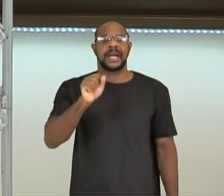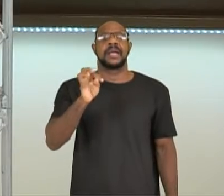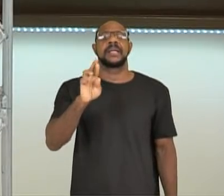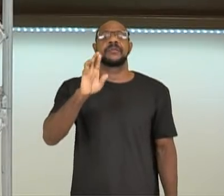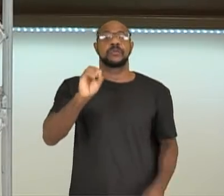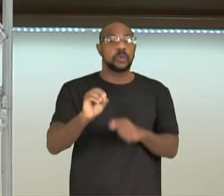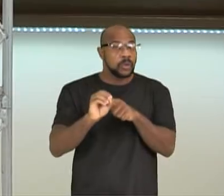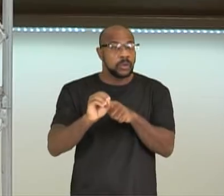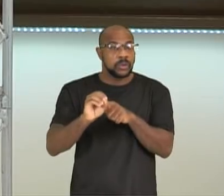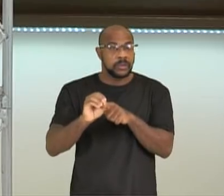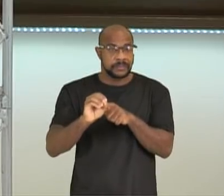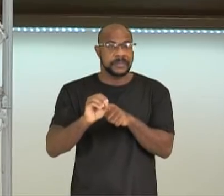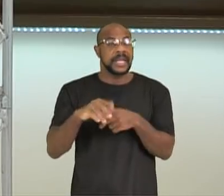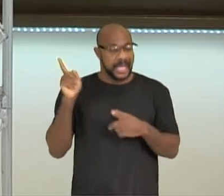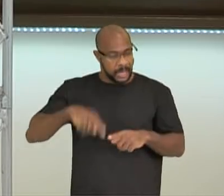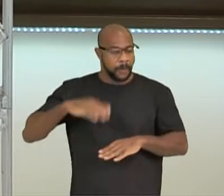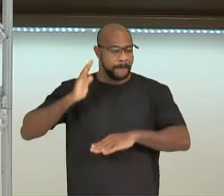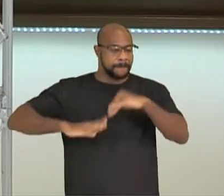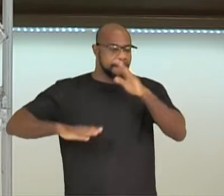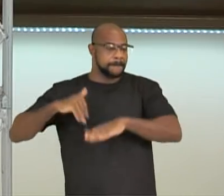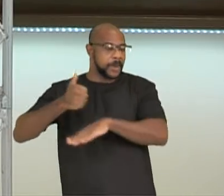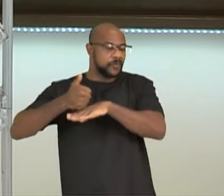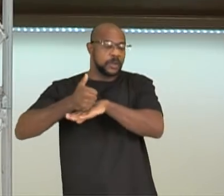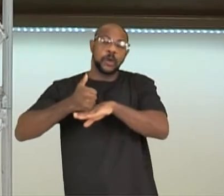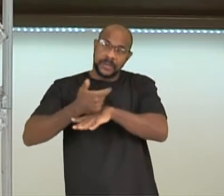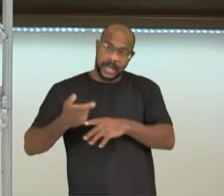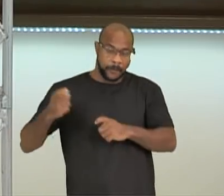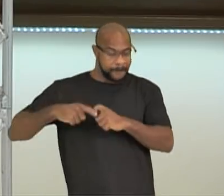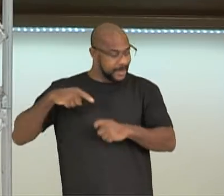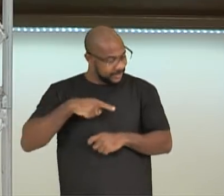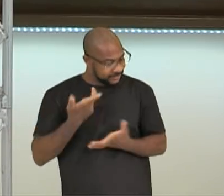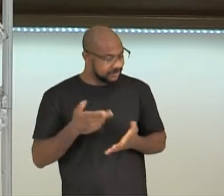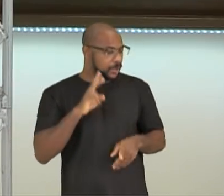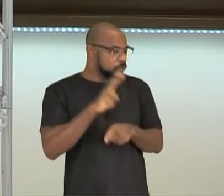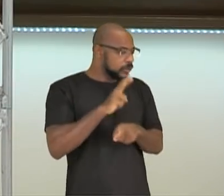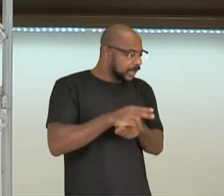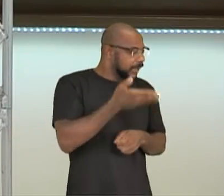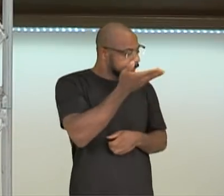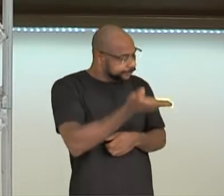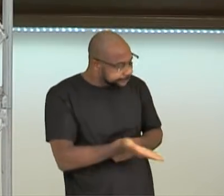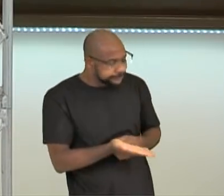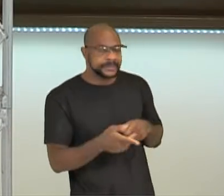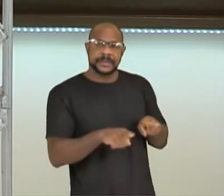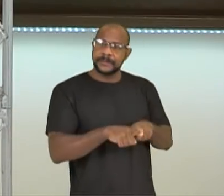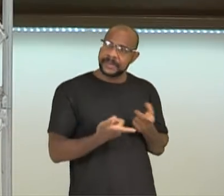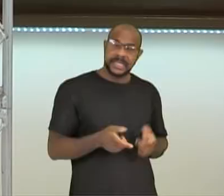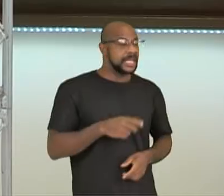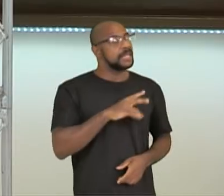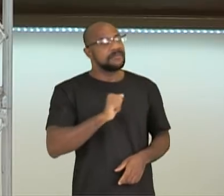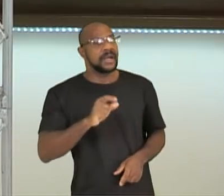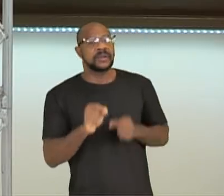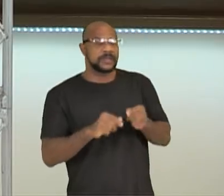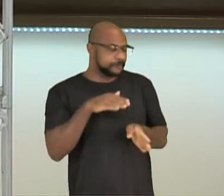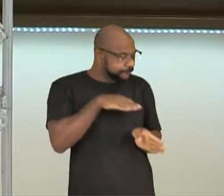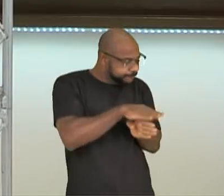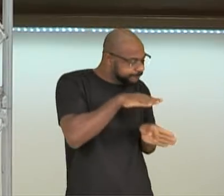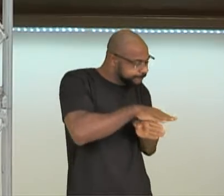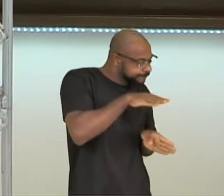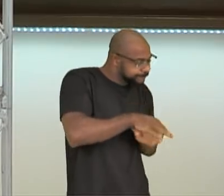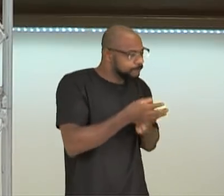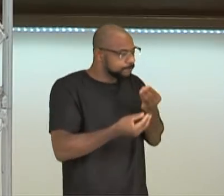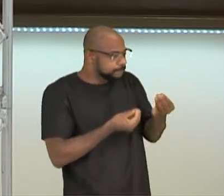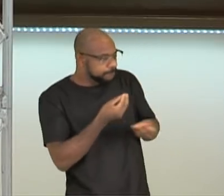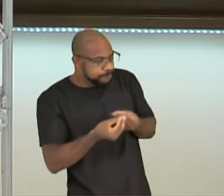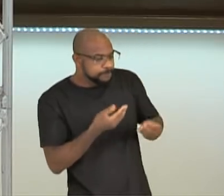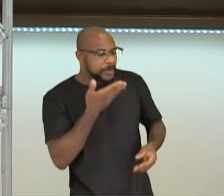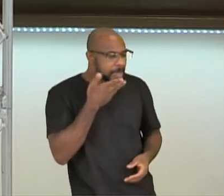né? Que vai cuidar dessa pessoa, desse paciente, ele vai com certeza orientar que essa